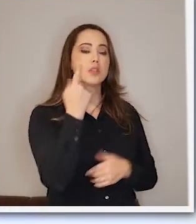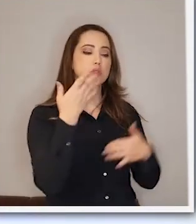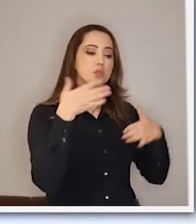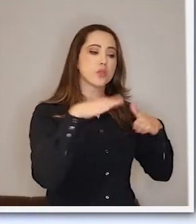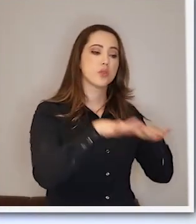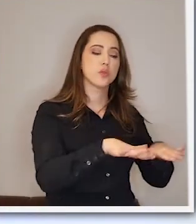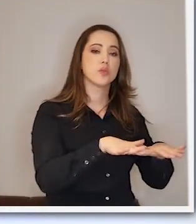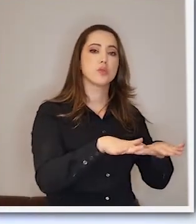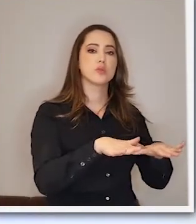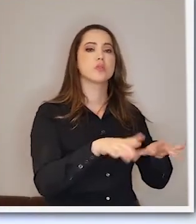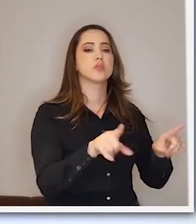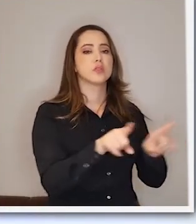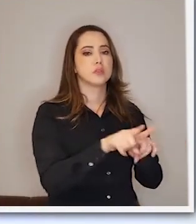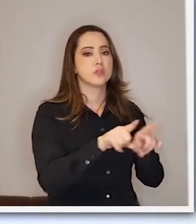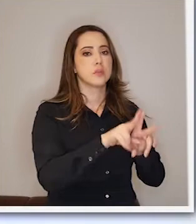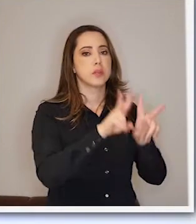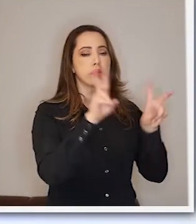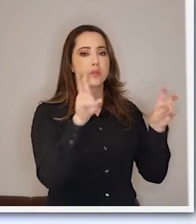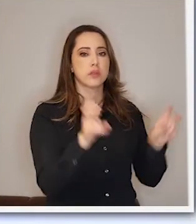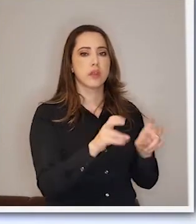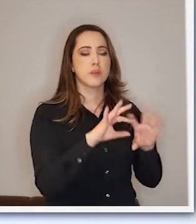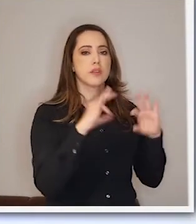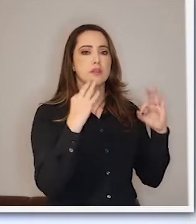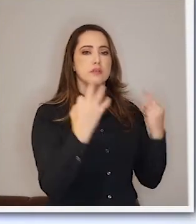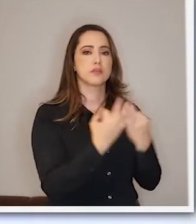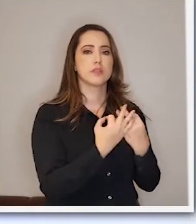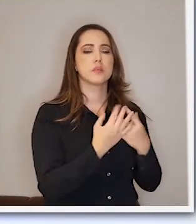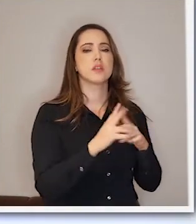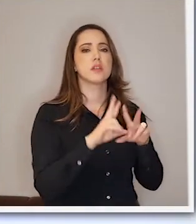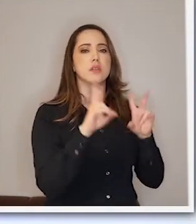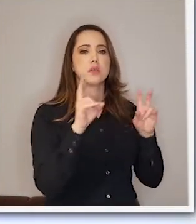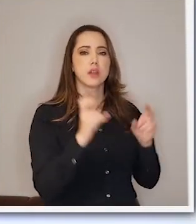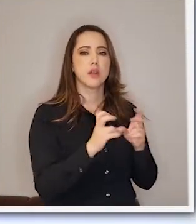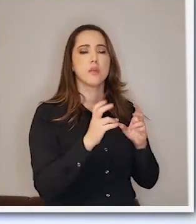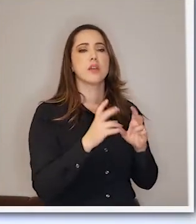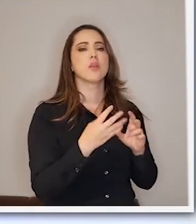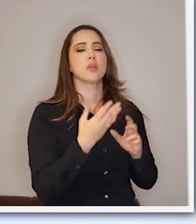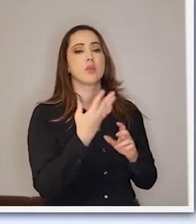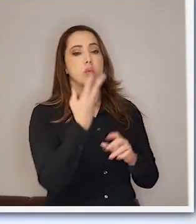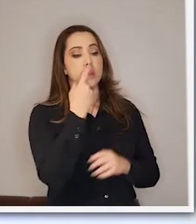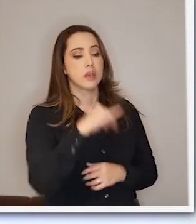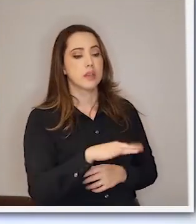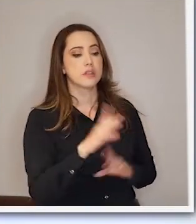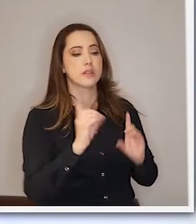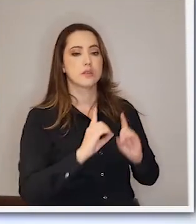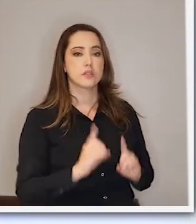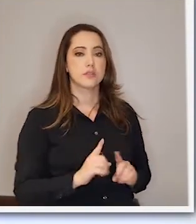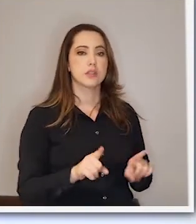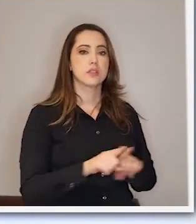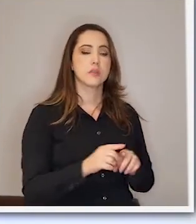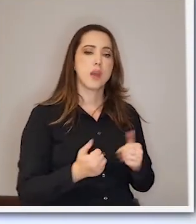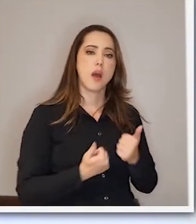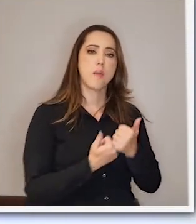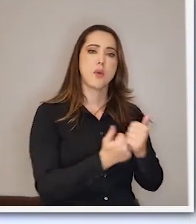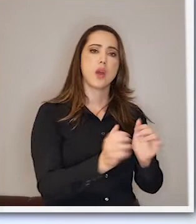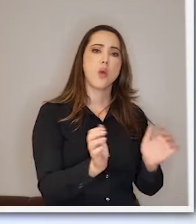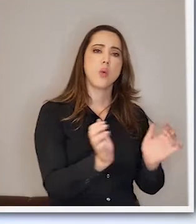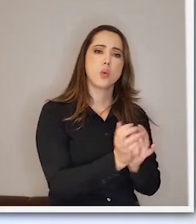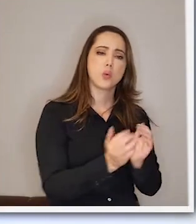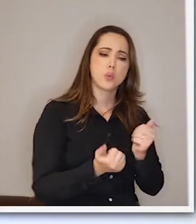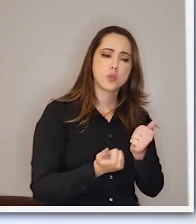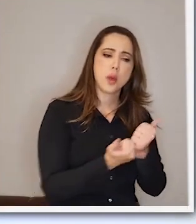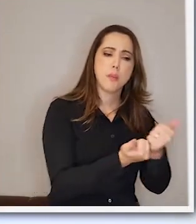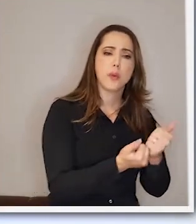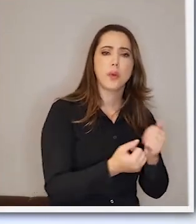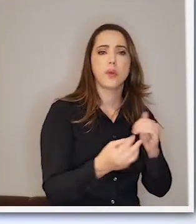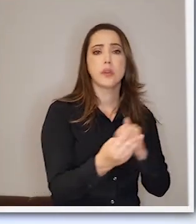públicas inclusivas envolvendo também essa família que recebe, que tem uma criança com deficiência e fortalecer o terceiro